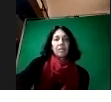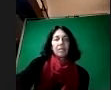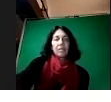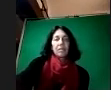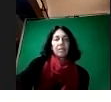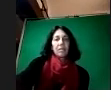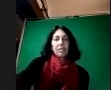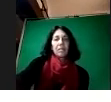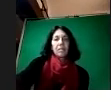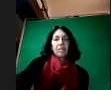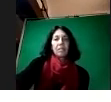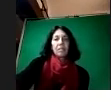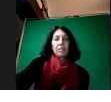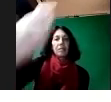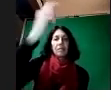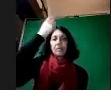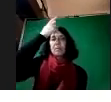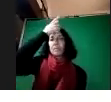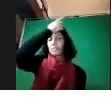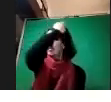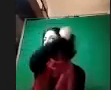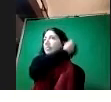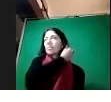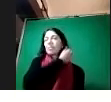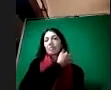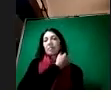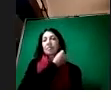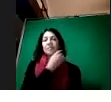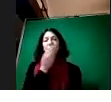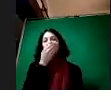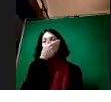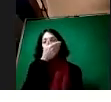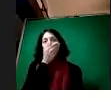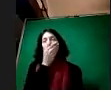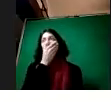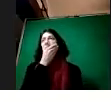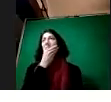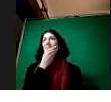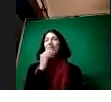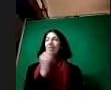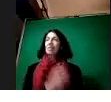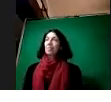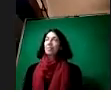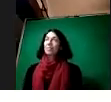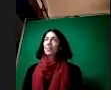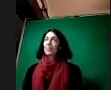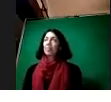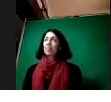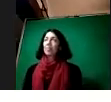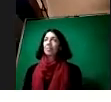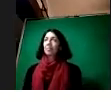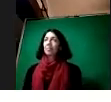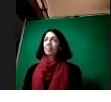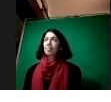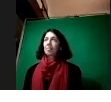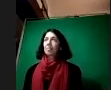reinterpretar esses painéis de azulejos no sentido que num relance do olhar ainda eles pudessem ser